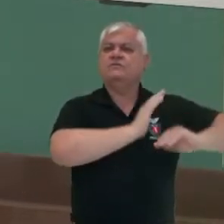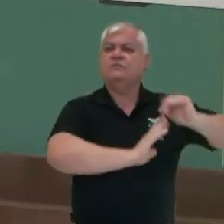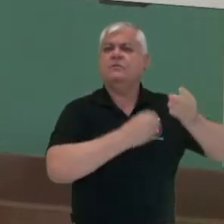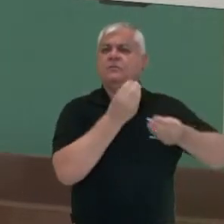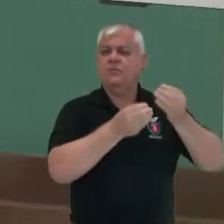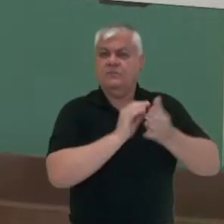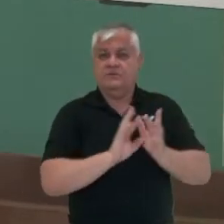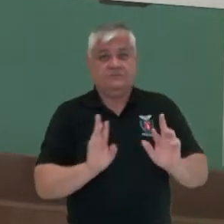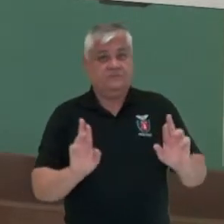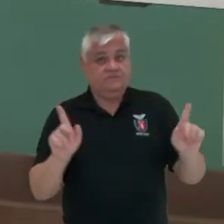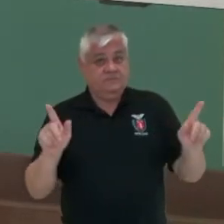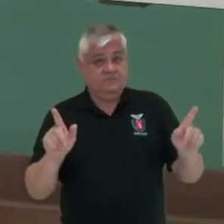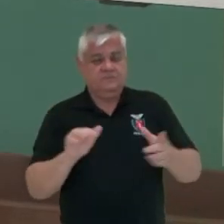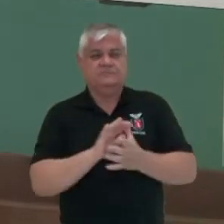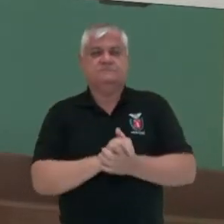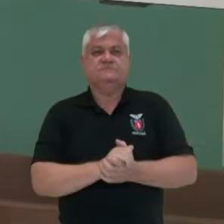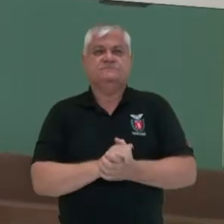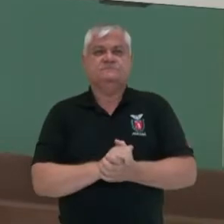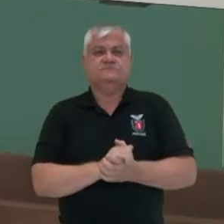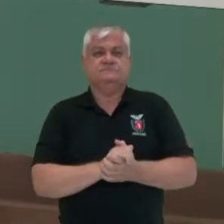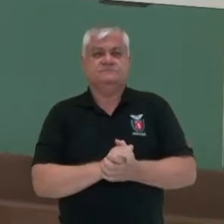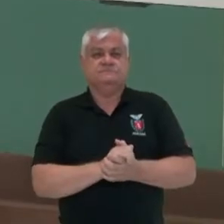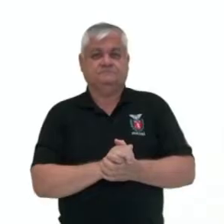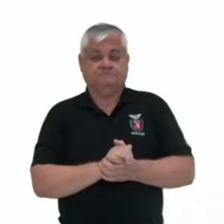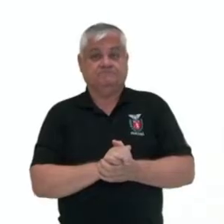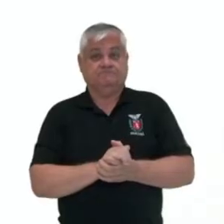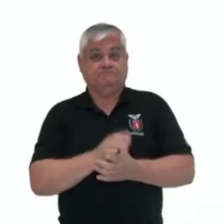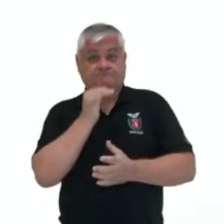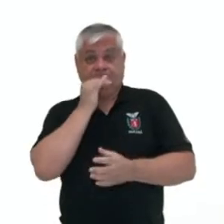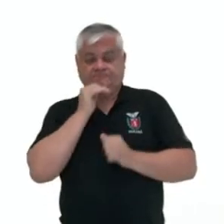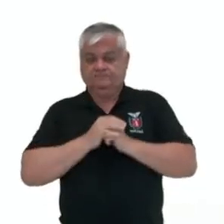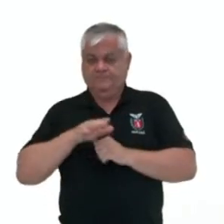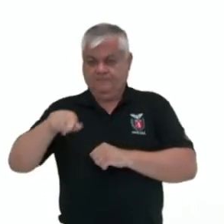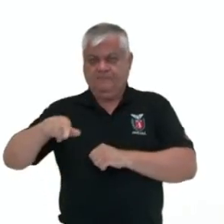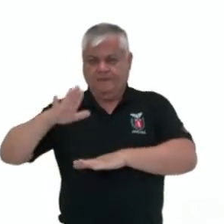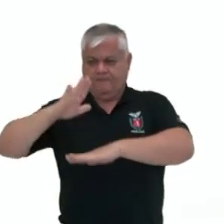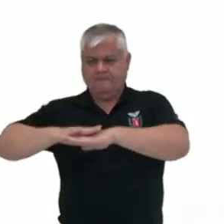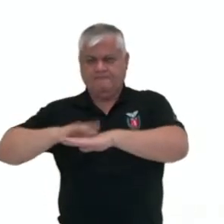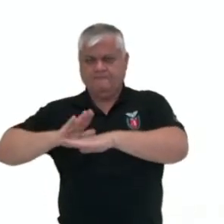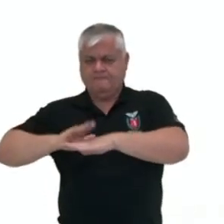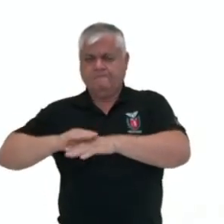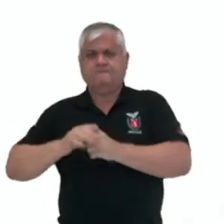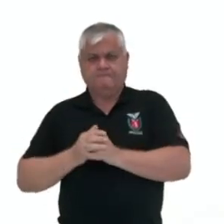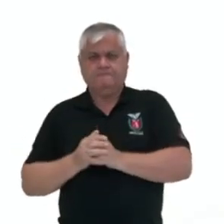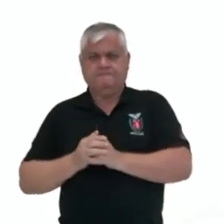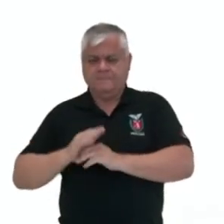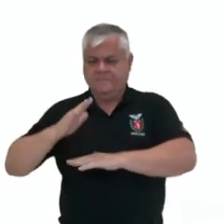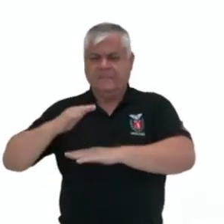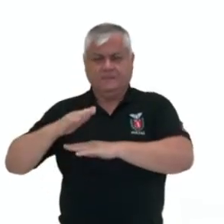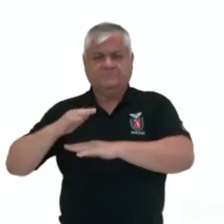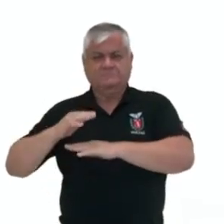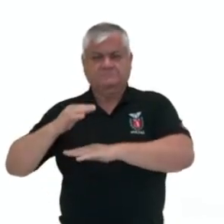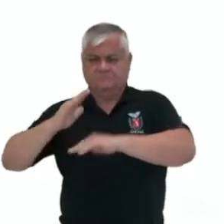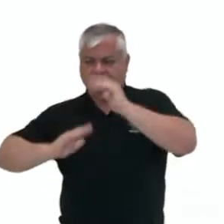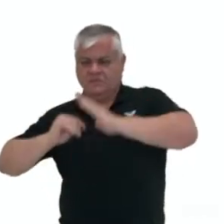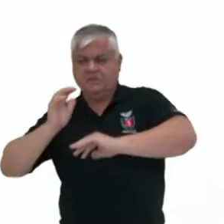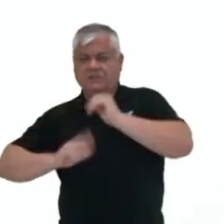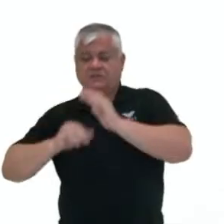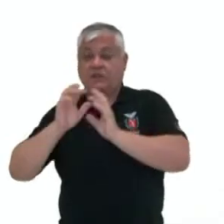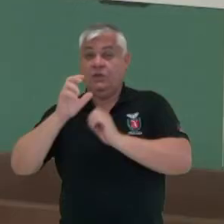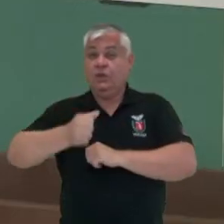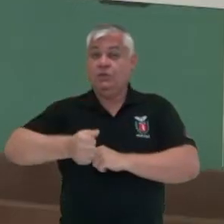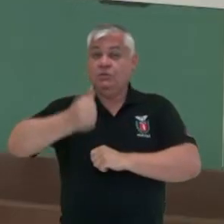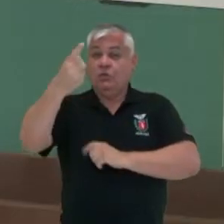boxe olímpico. Então vamos lá. O boxe profissional, então ele tem um total de 12 rounds, né? 12 rounds, então ele é dividido